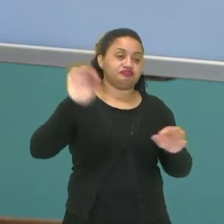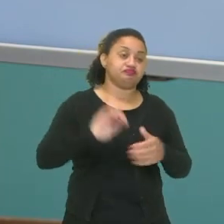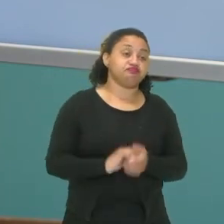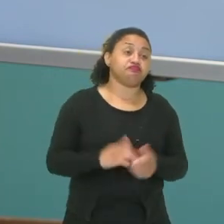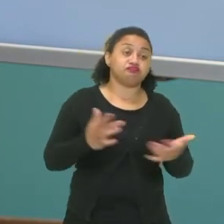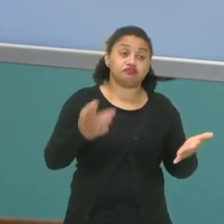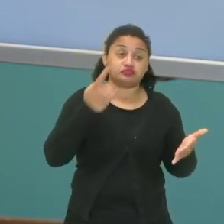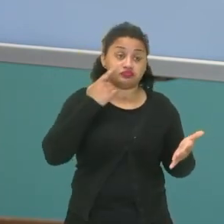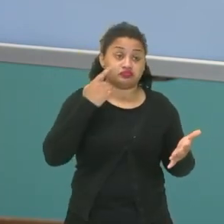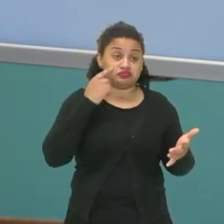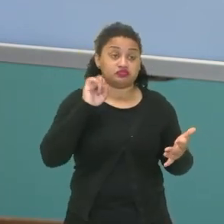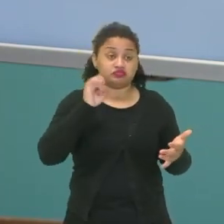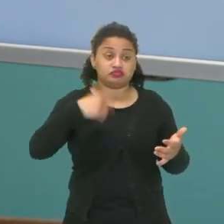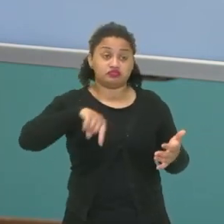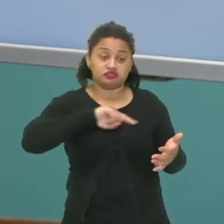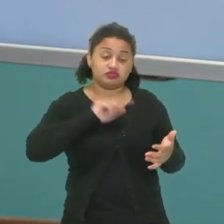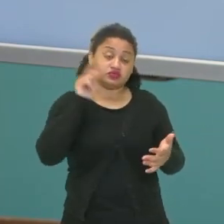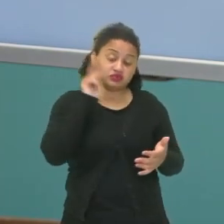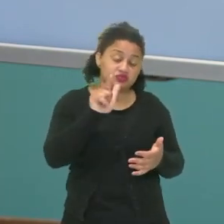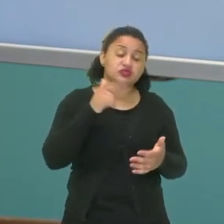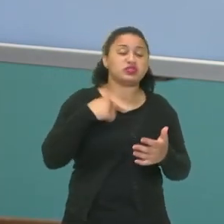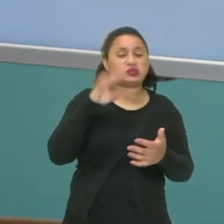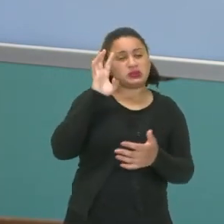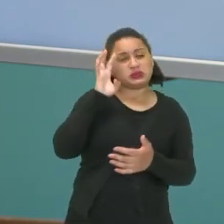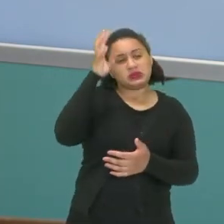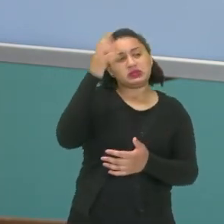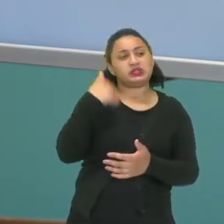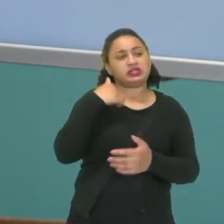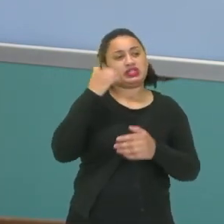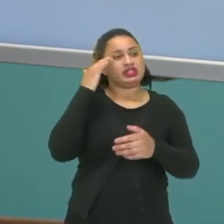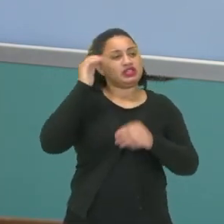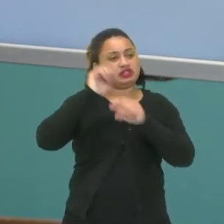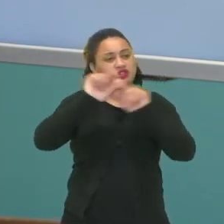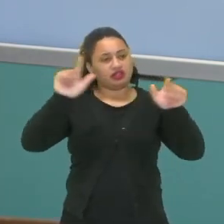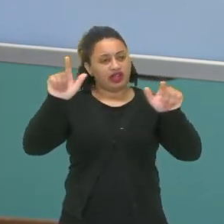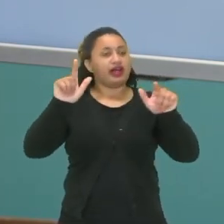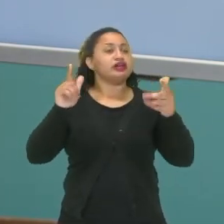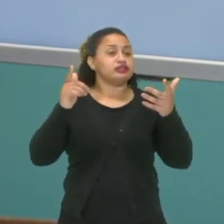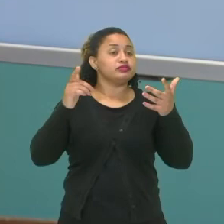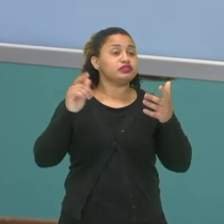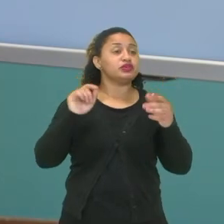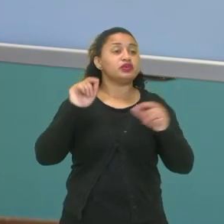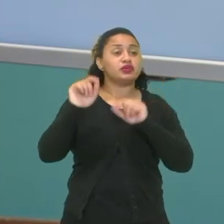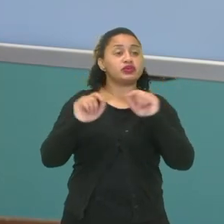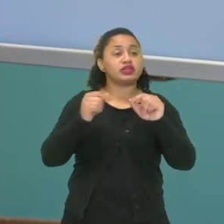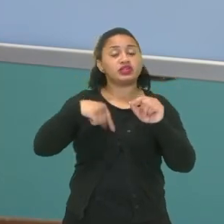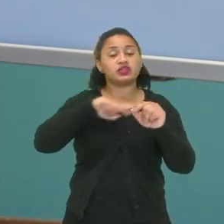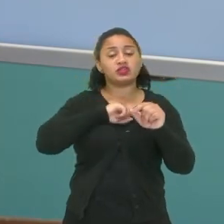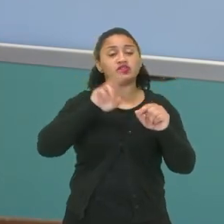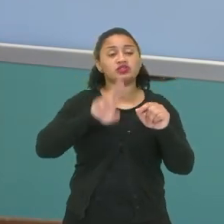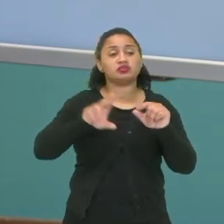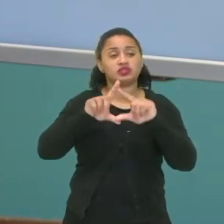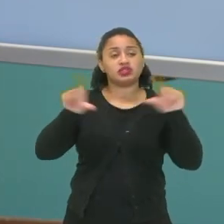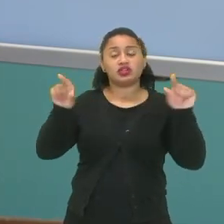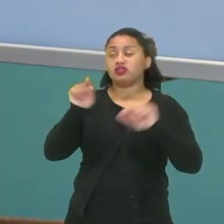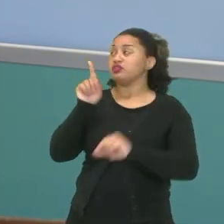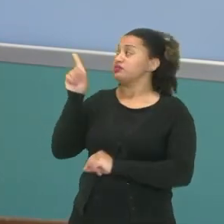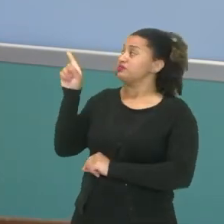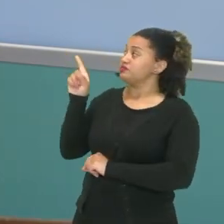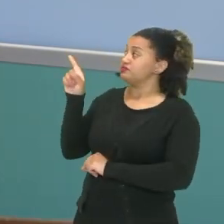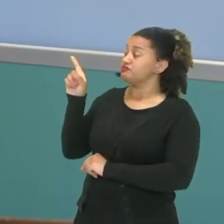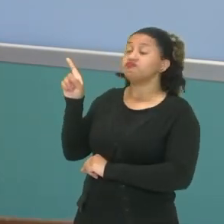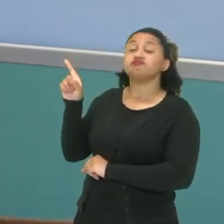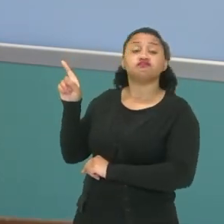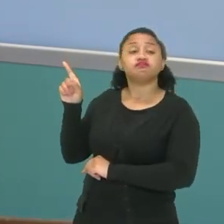está conseguindo resolver, ó, aqui está um resumo da nossa fórmula, nós vamos usar esta fórmula para